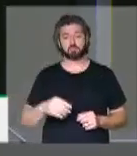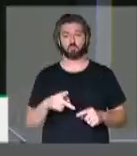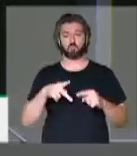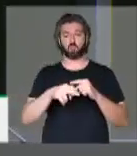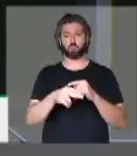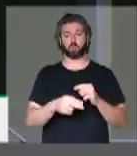hora